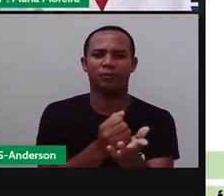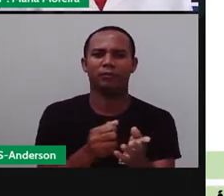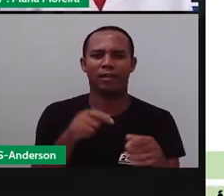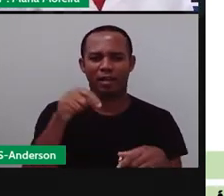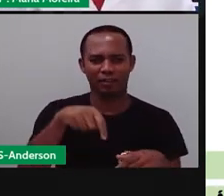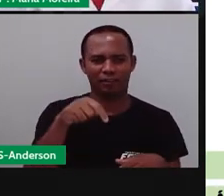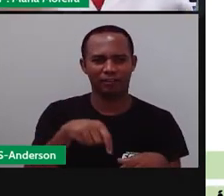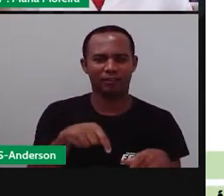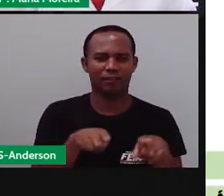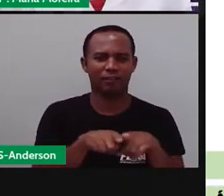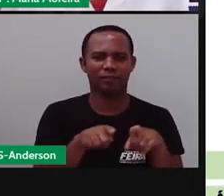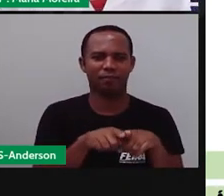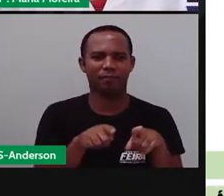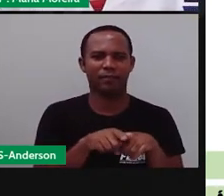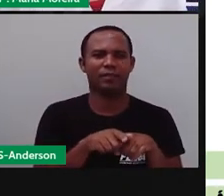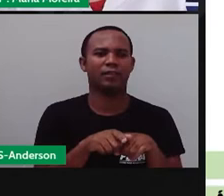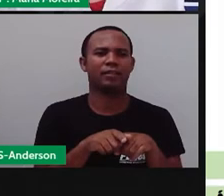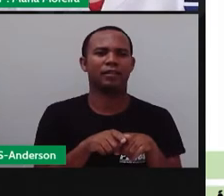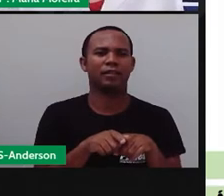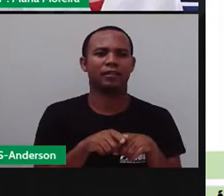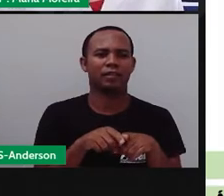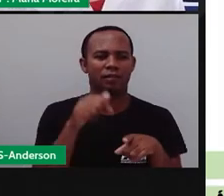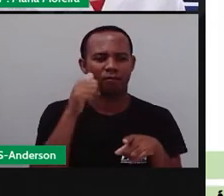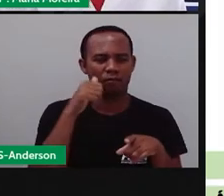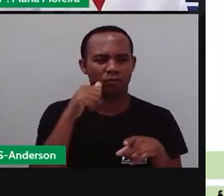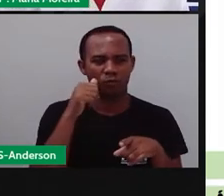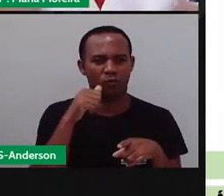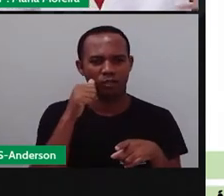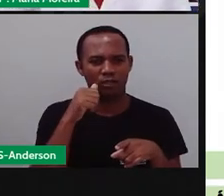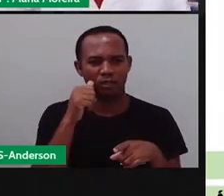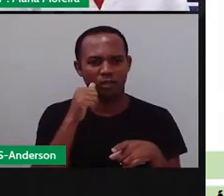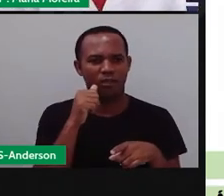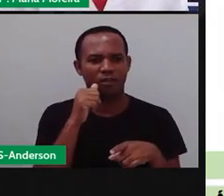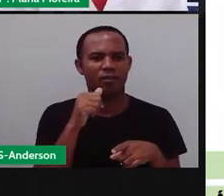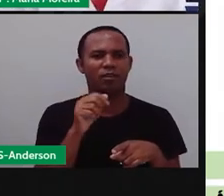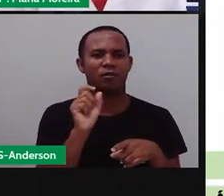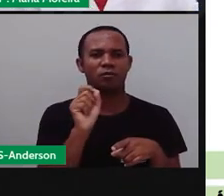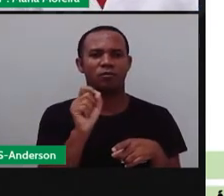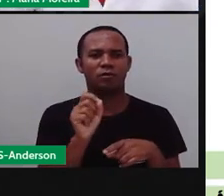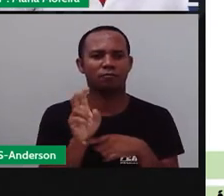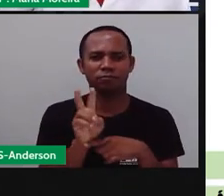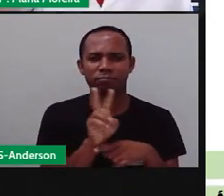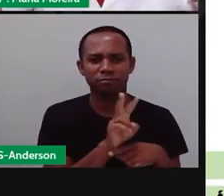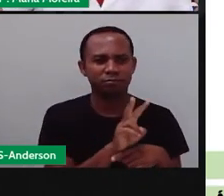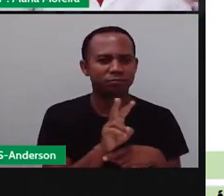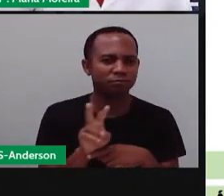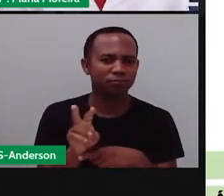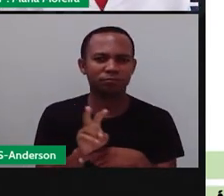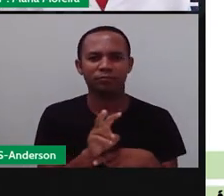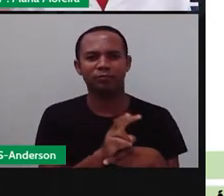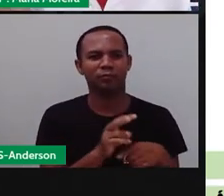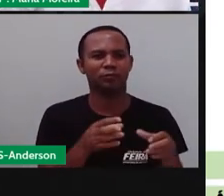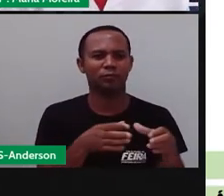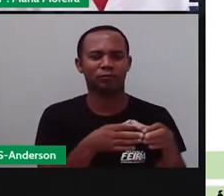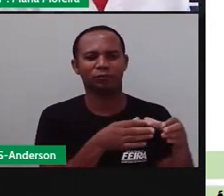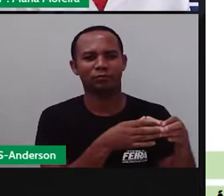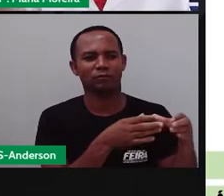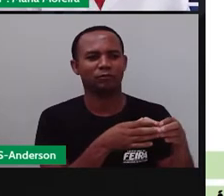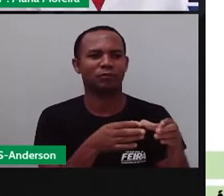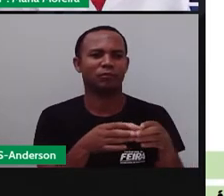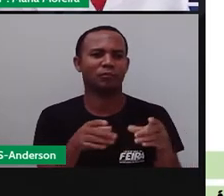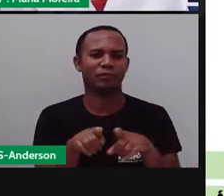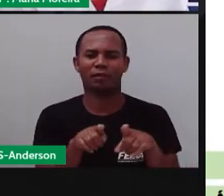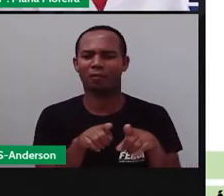né? Nossa técnica, a Milena, que está nos gravando agora. Os meninos de suporte, Cid, João,